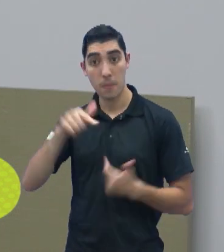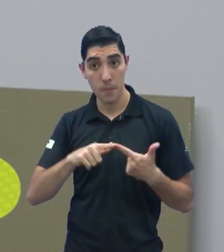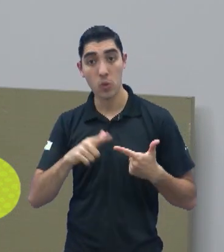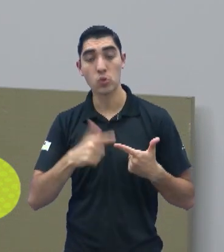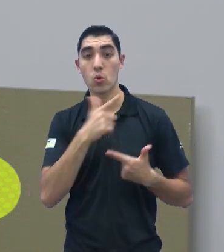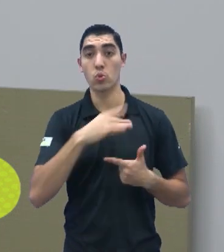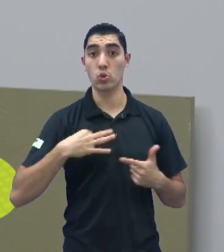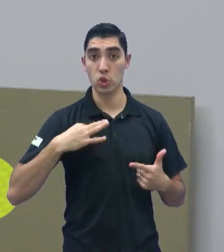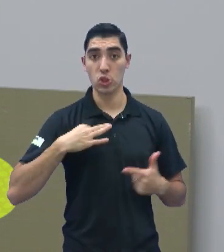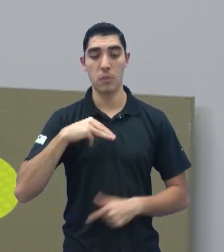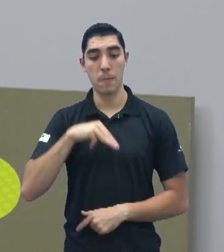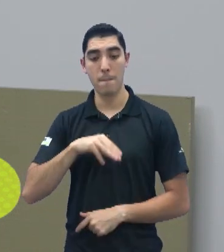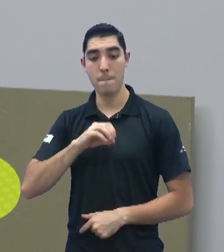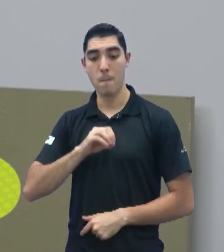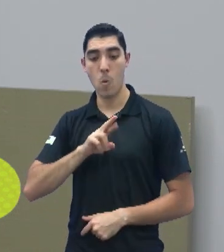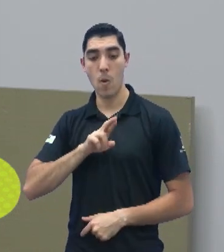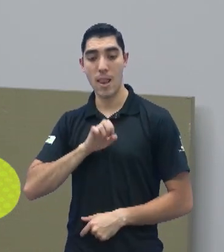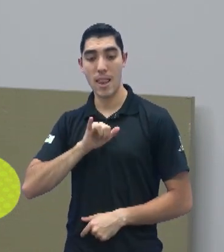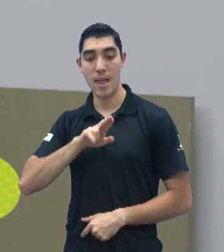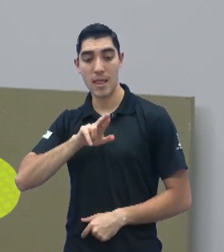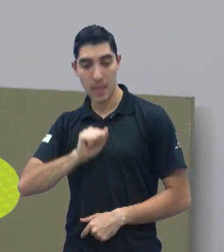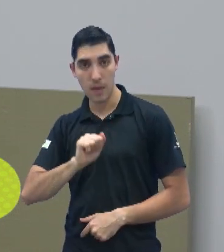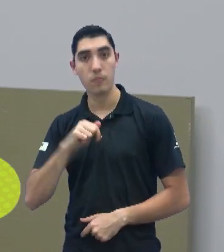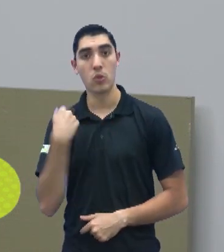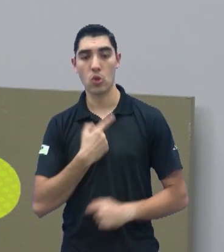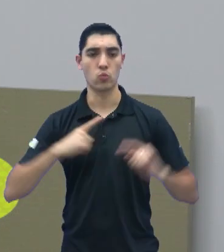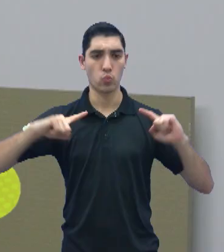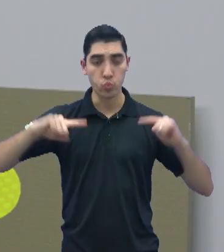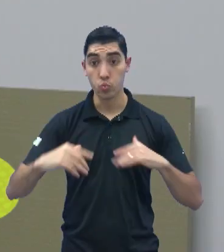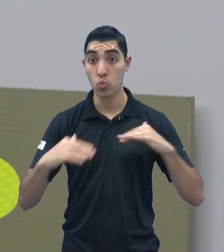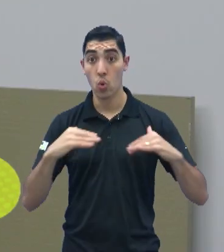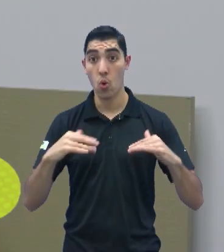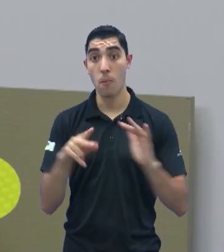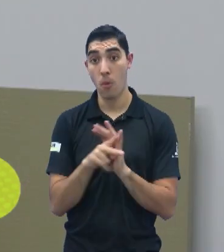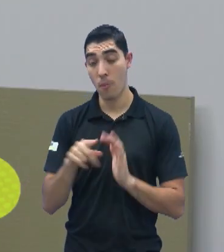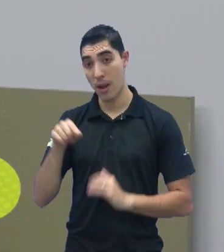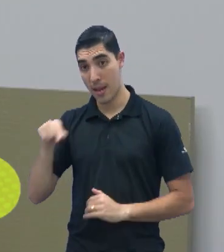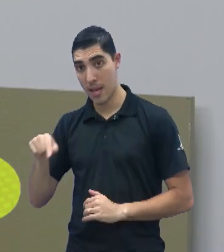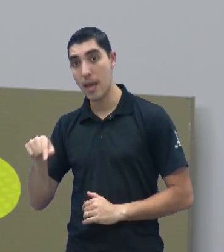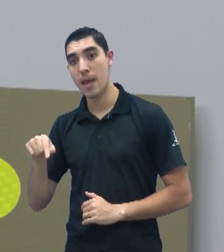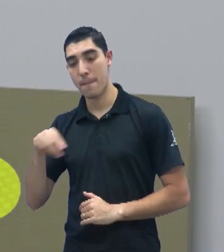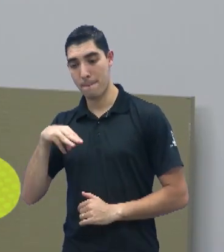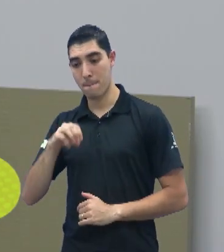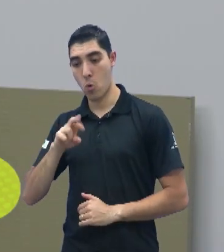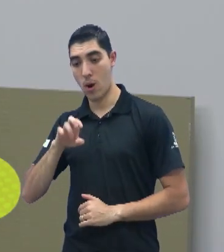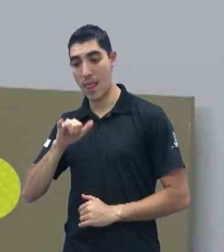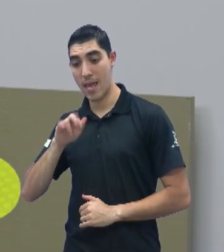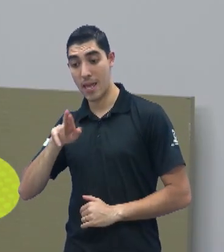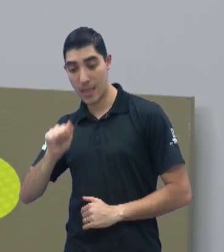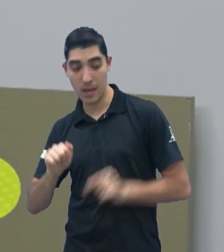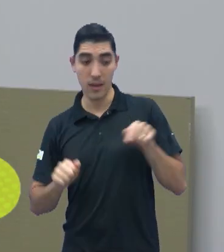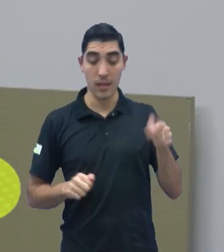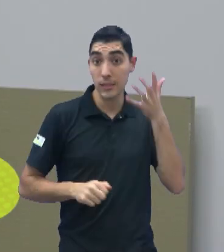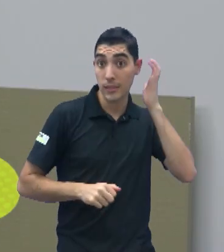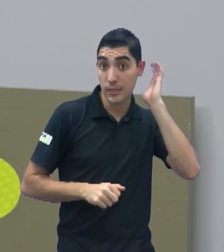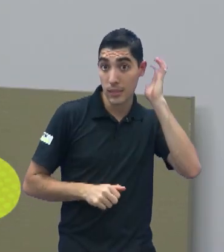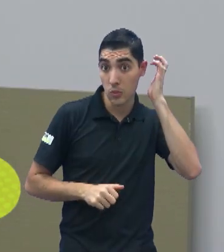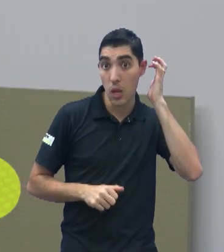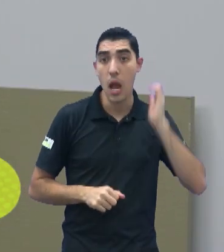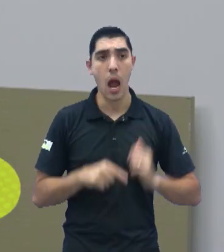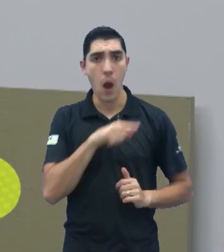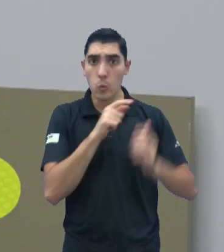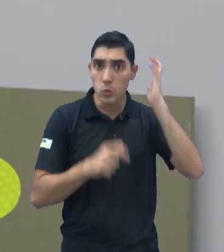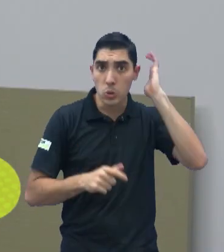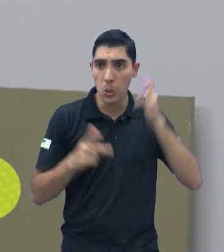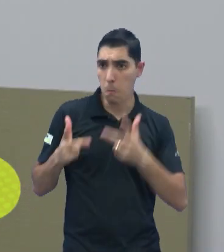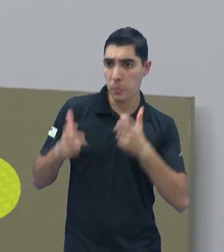alguns jogadores ali do São José, a gente foi fazer um amistoso contra o Santo André. E nessa ida, junto com o Moreira, nesse amistoso, o pessoal do Santo André gostou, eu acabei